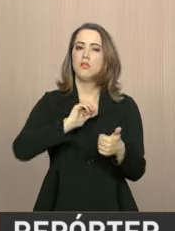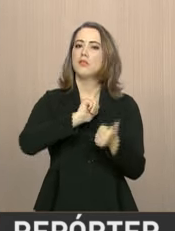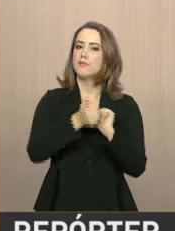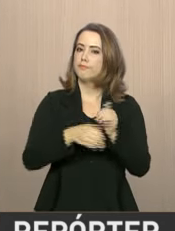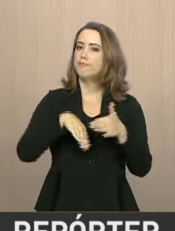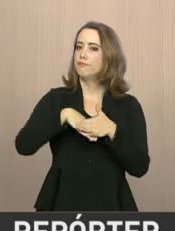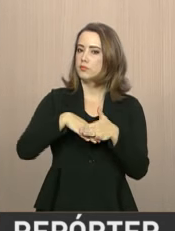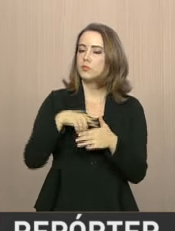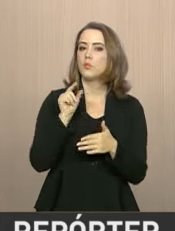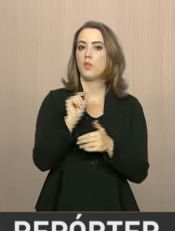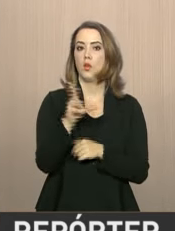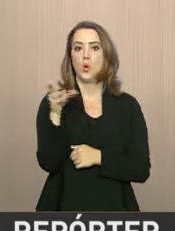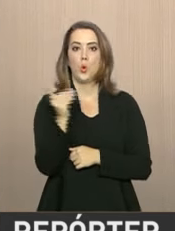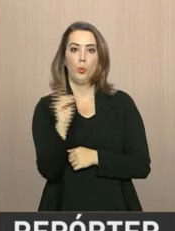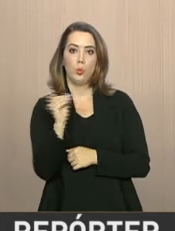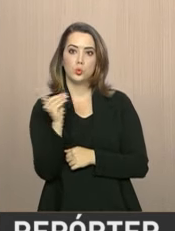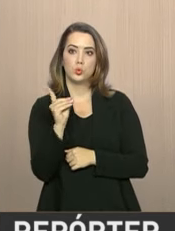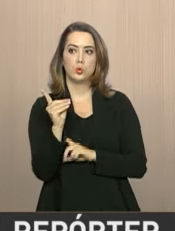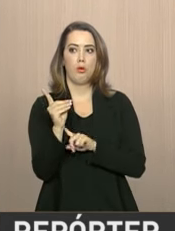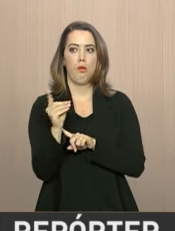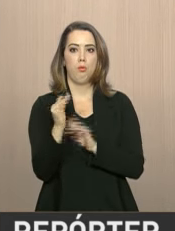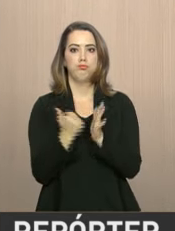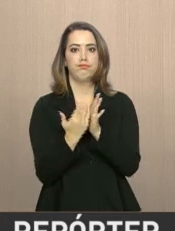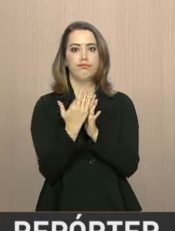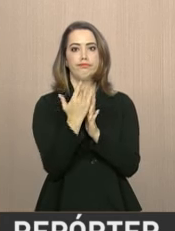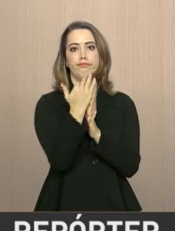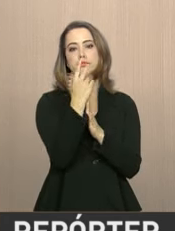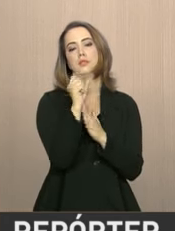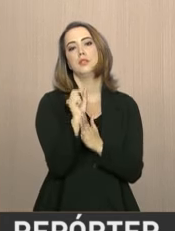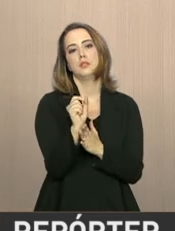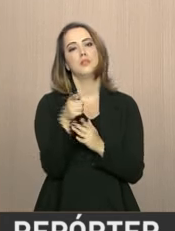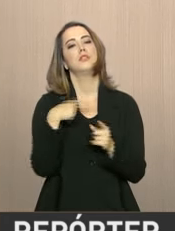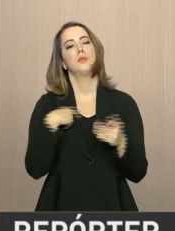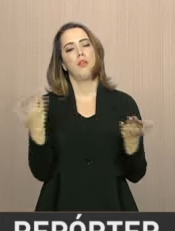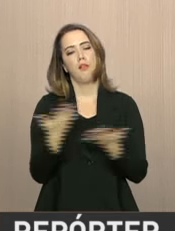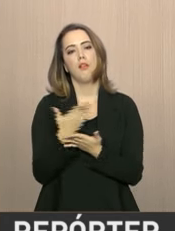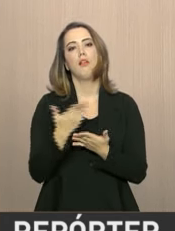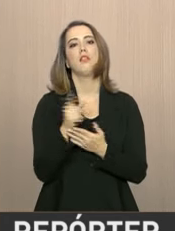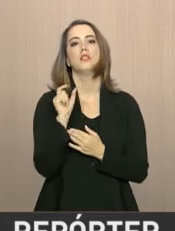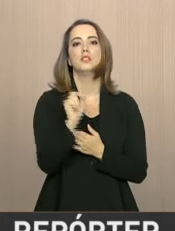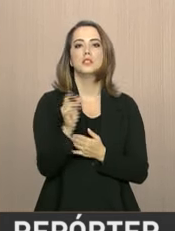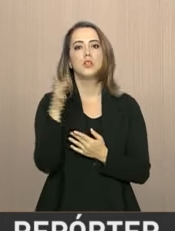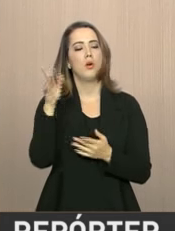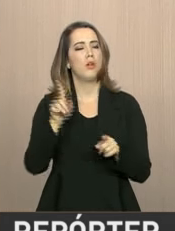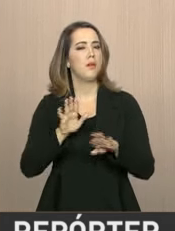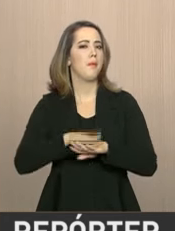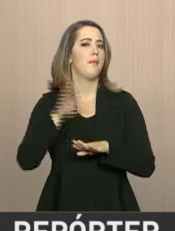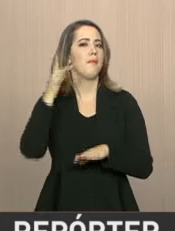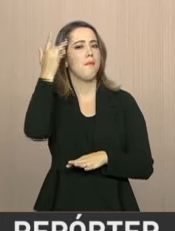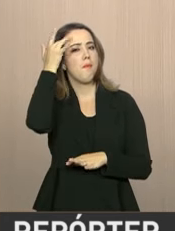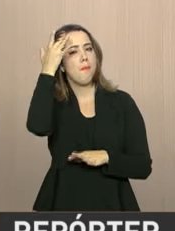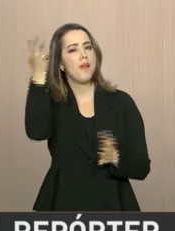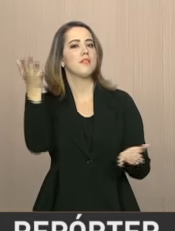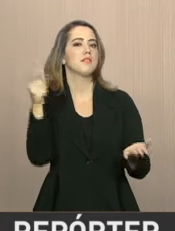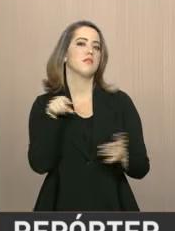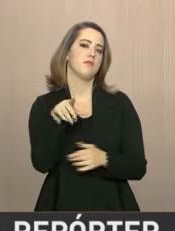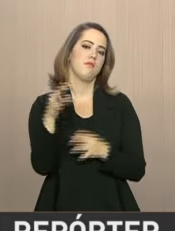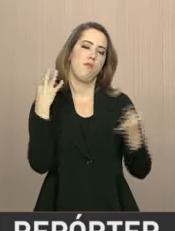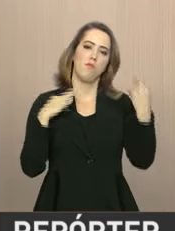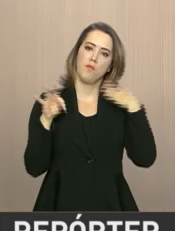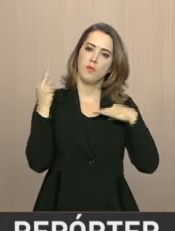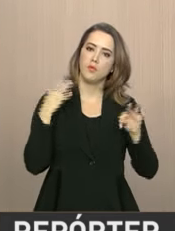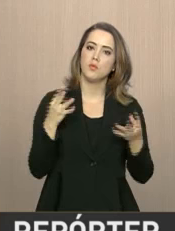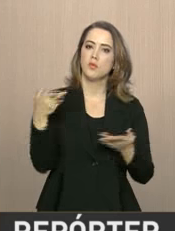o com o dólar nesta posição e com as facilidades das empresas que vendem turismo tudo